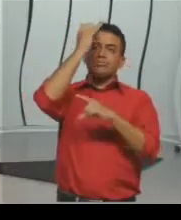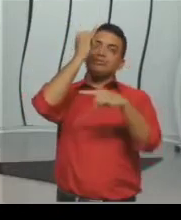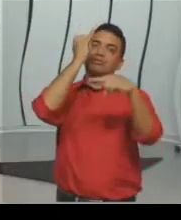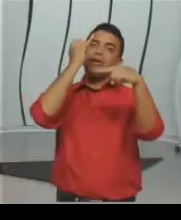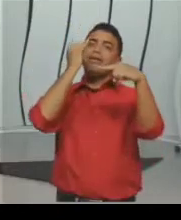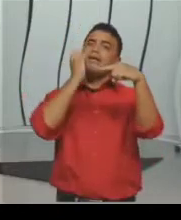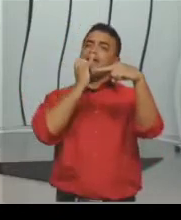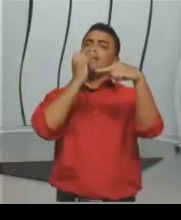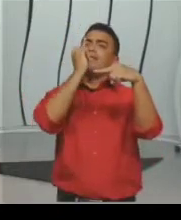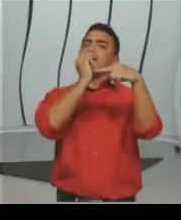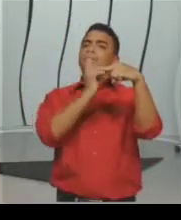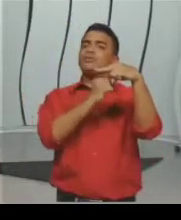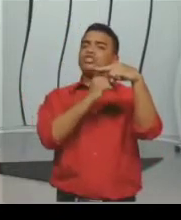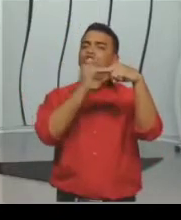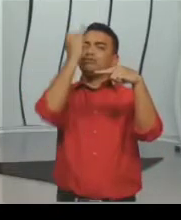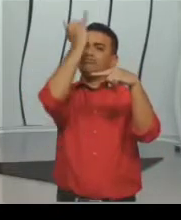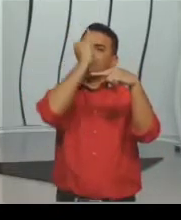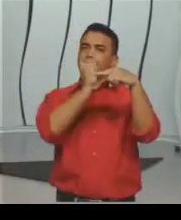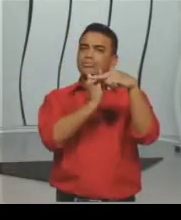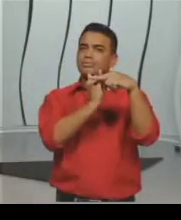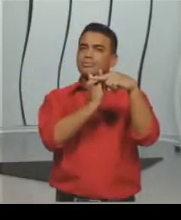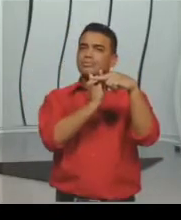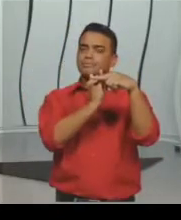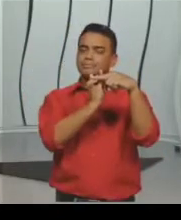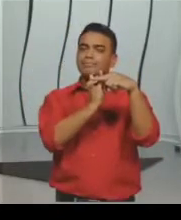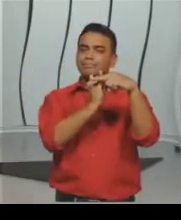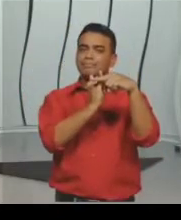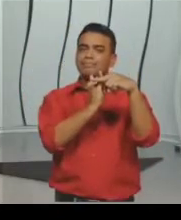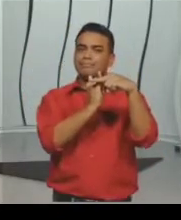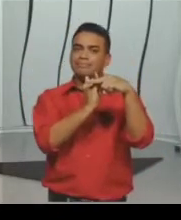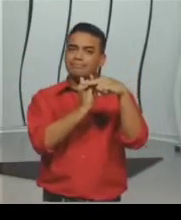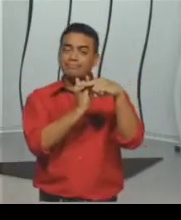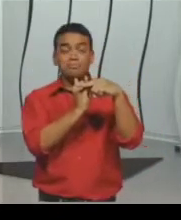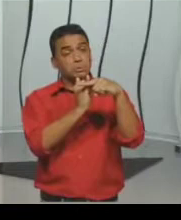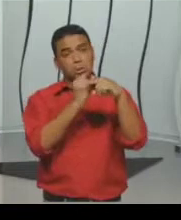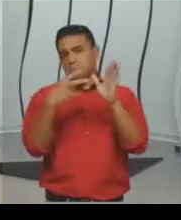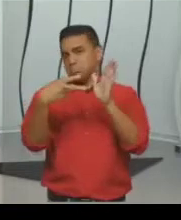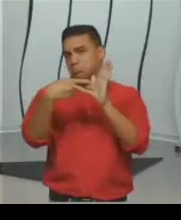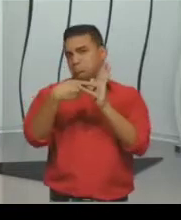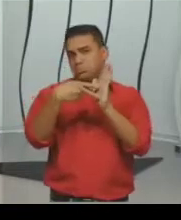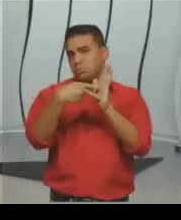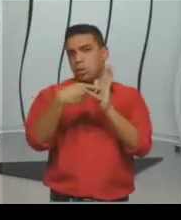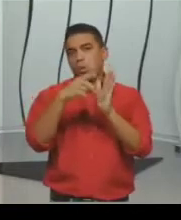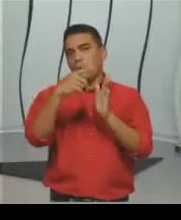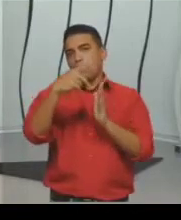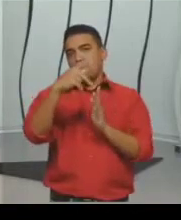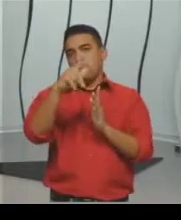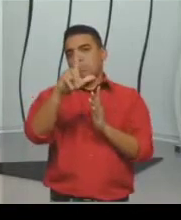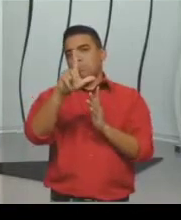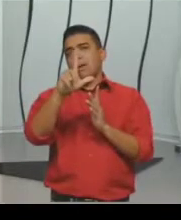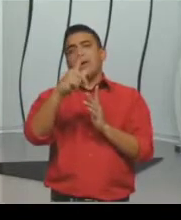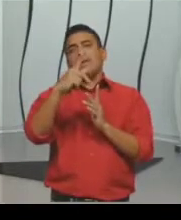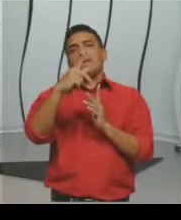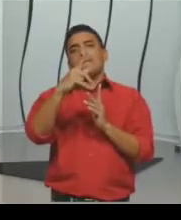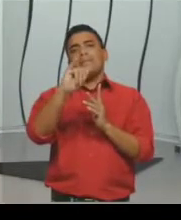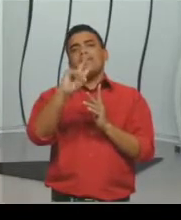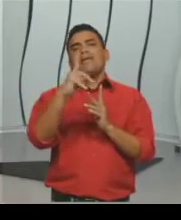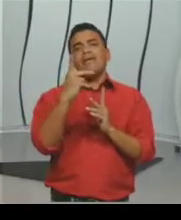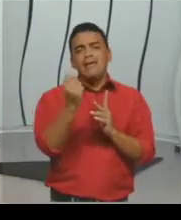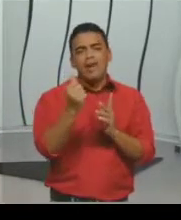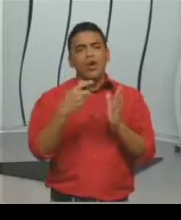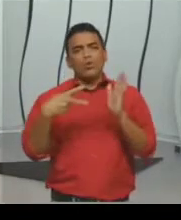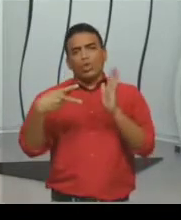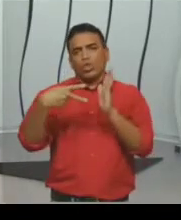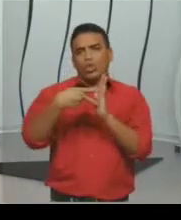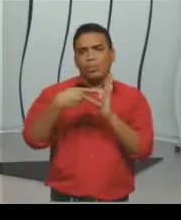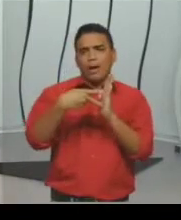encontrar e voltar lá, passando pelo gerador, no caso, se for uma bateria e uma pilha, ou a sua tomada lá, tanto é que a tomada tem dois pontos,